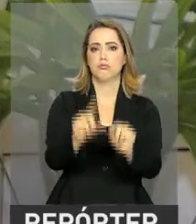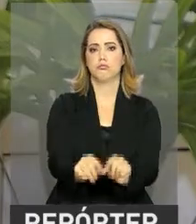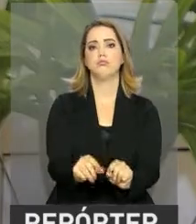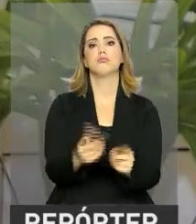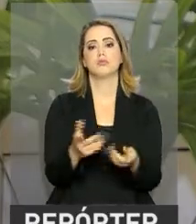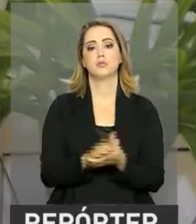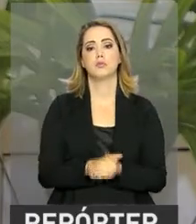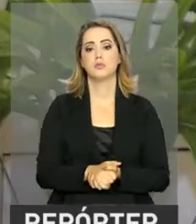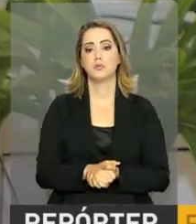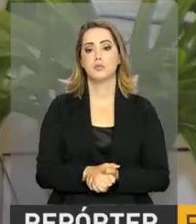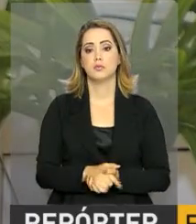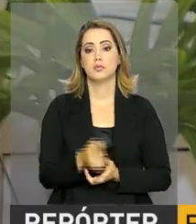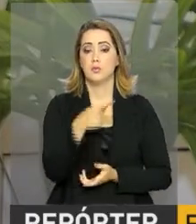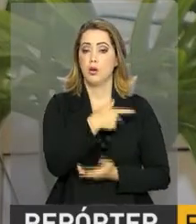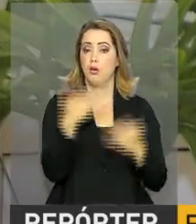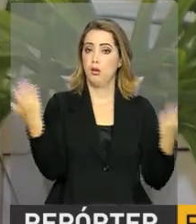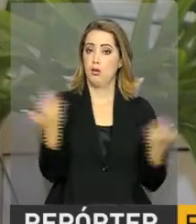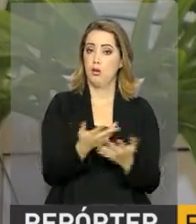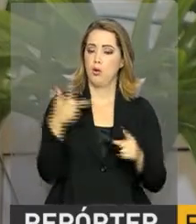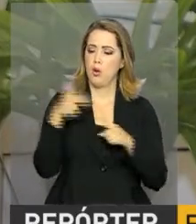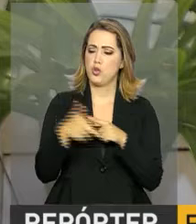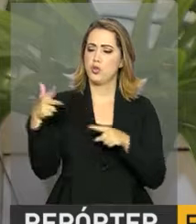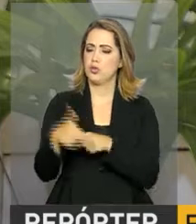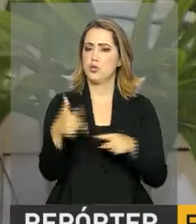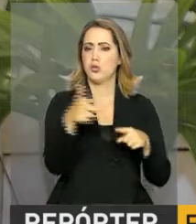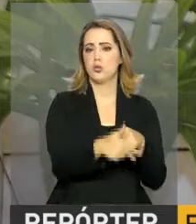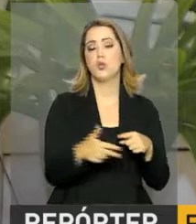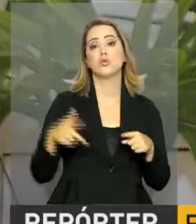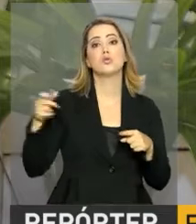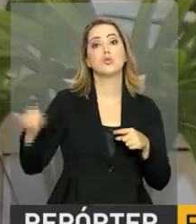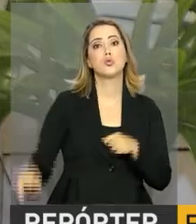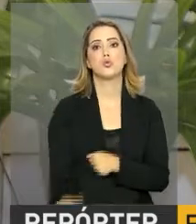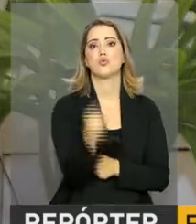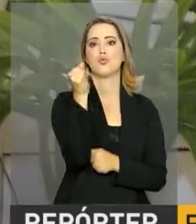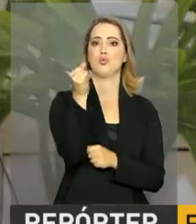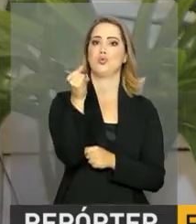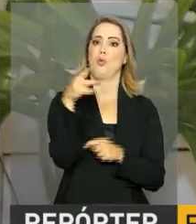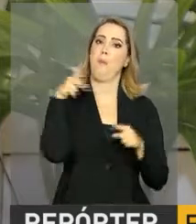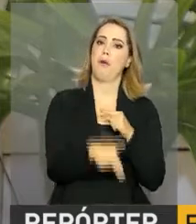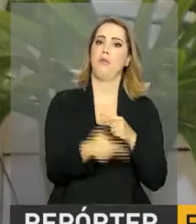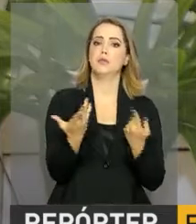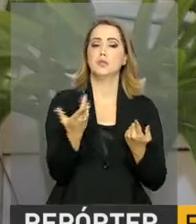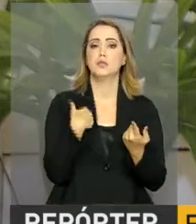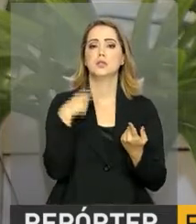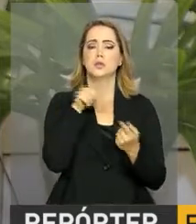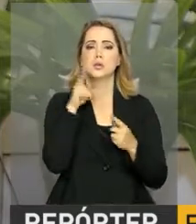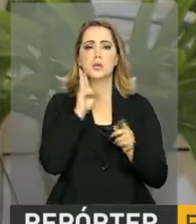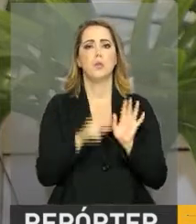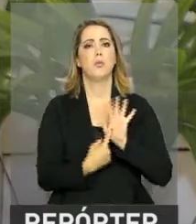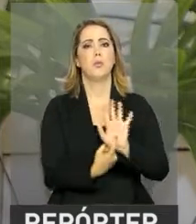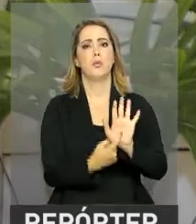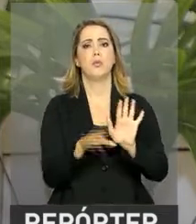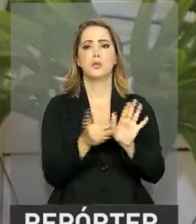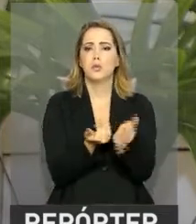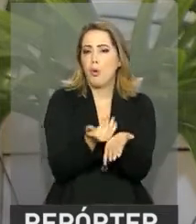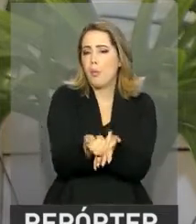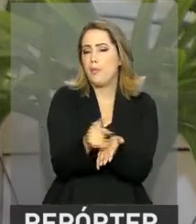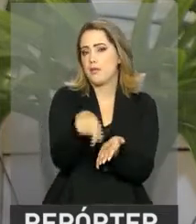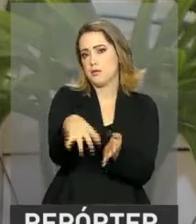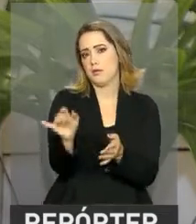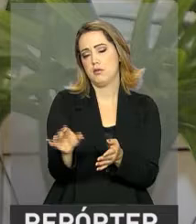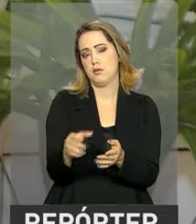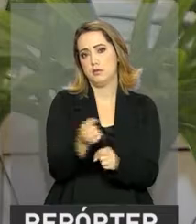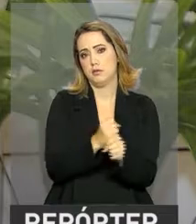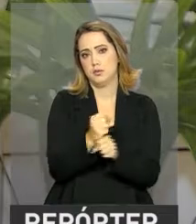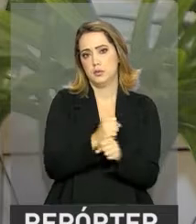Essa intensificação do processo de corte de juros deve mostrar o efeito com mais intensidade em meados do ano. Então, a nossa expectativa é que o